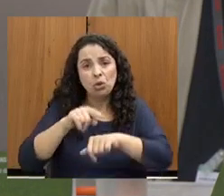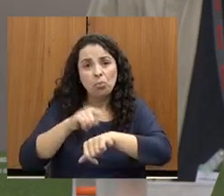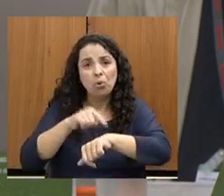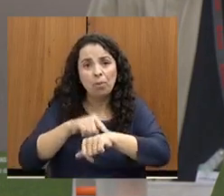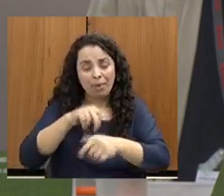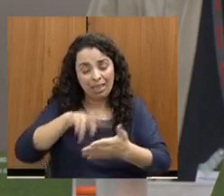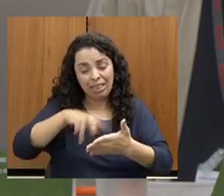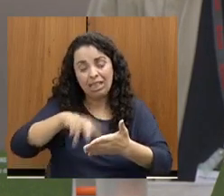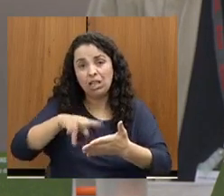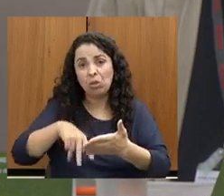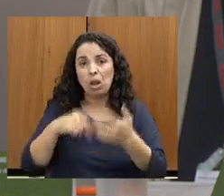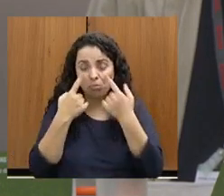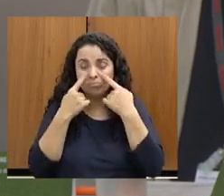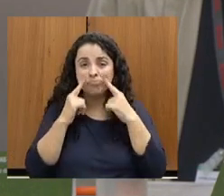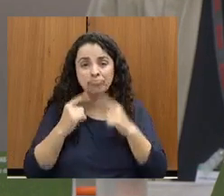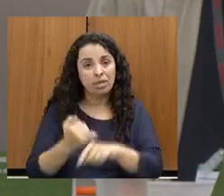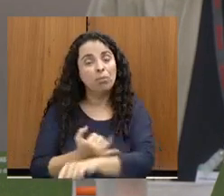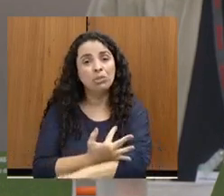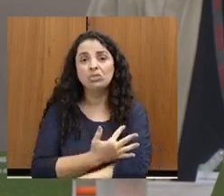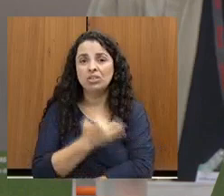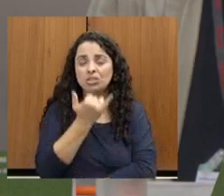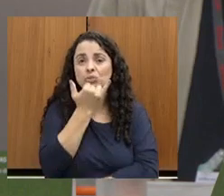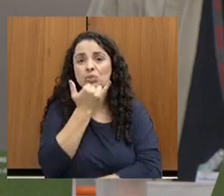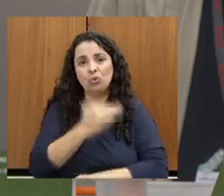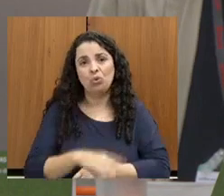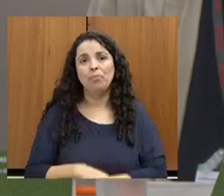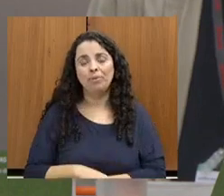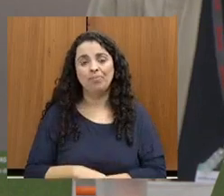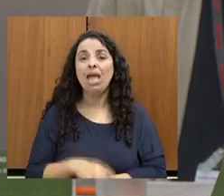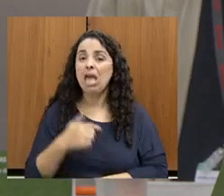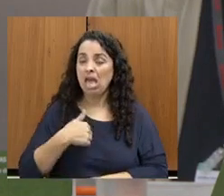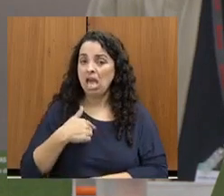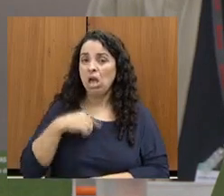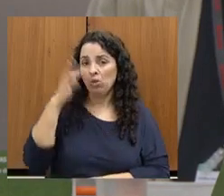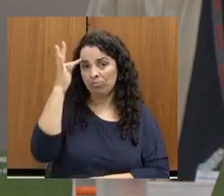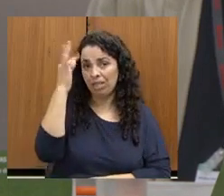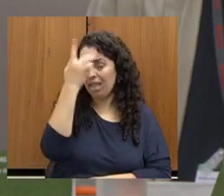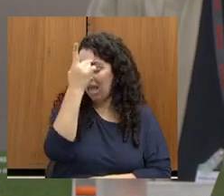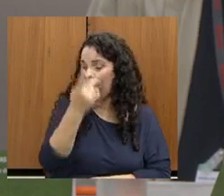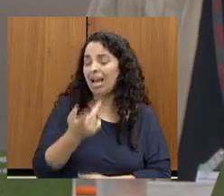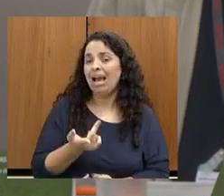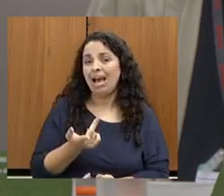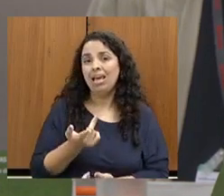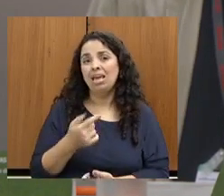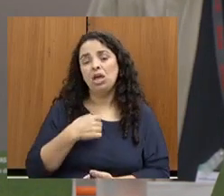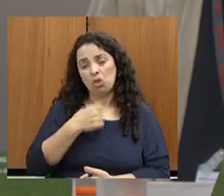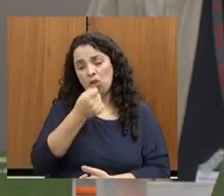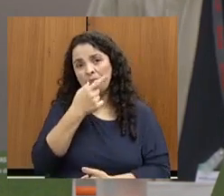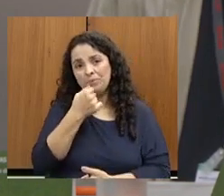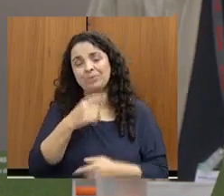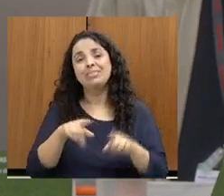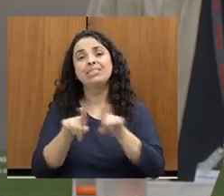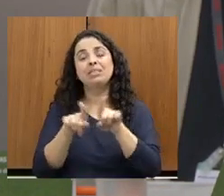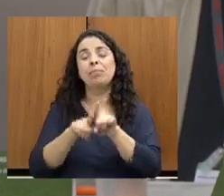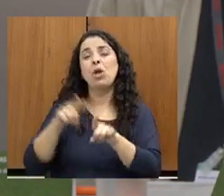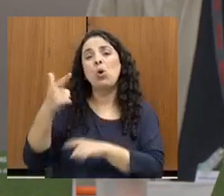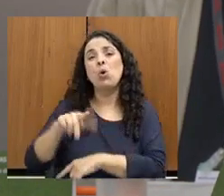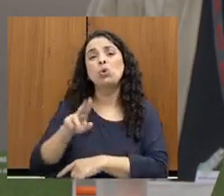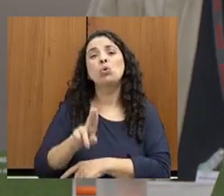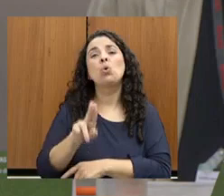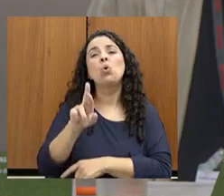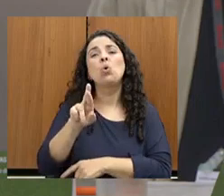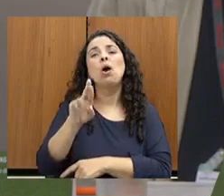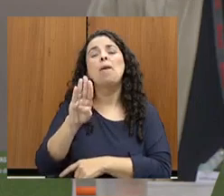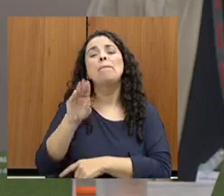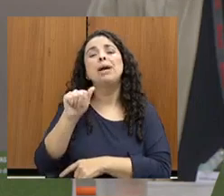tenho TDAH e tomo ritalina, mas, desde o dia 1º, eu estou medicada com o Urbanil, que é um calmante, primo do Rivotril, porque,